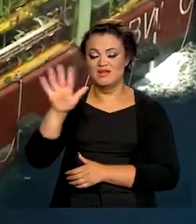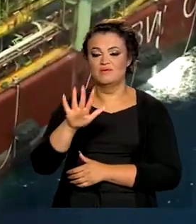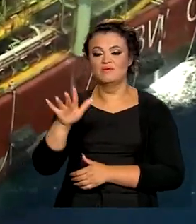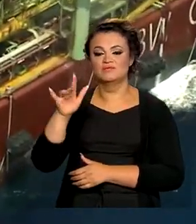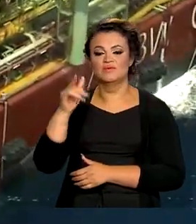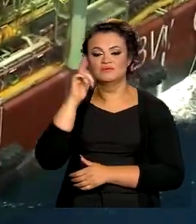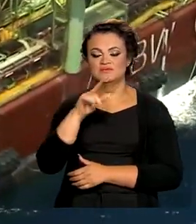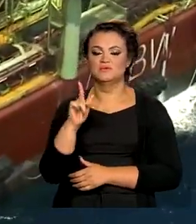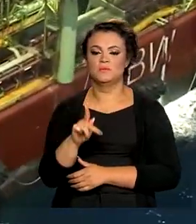do pré-sal.